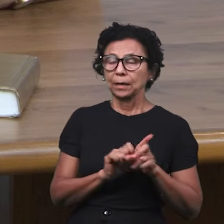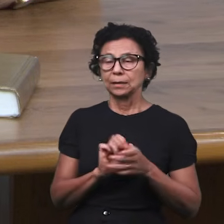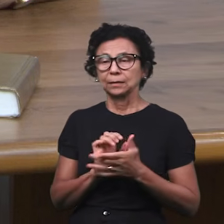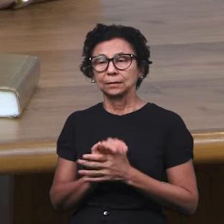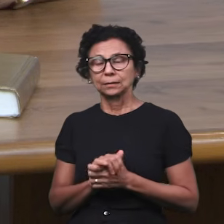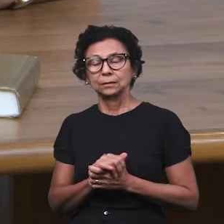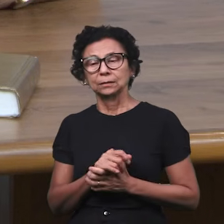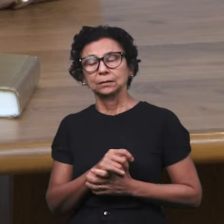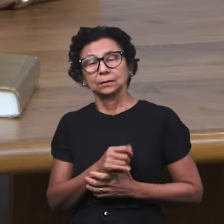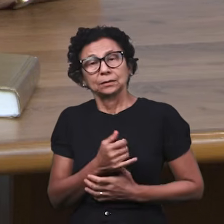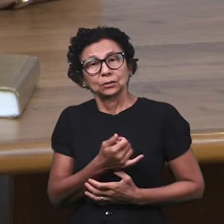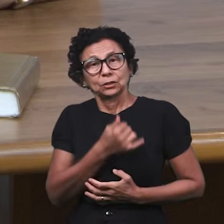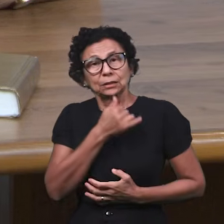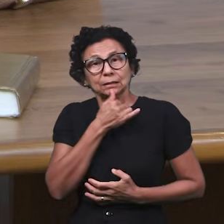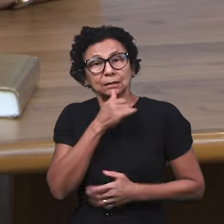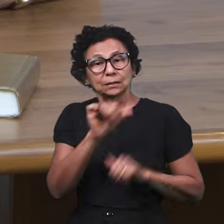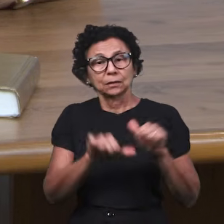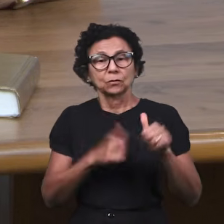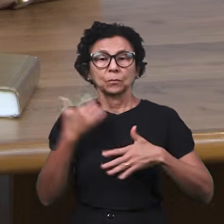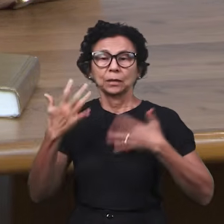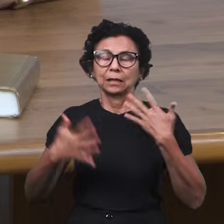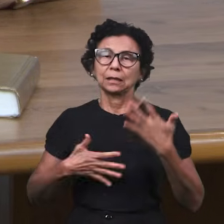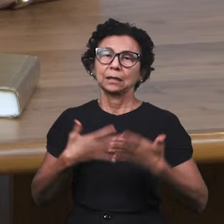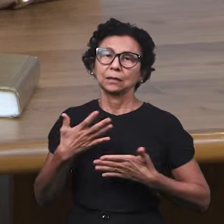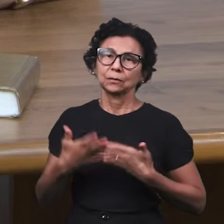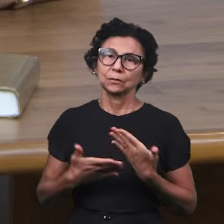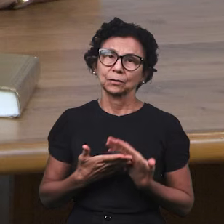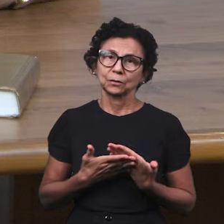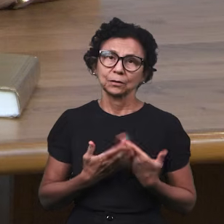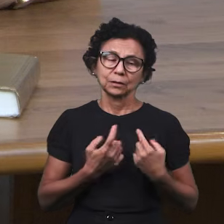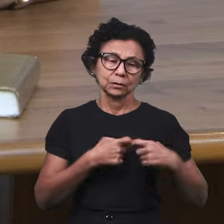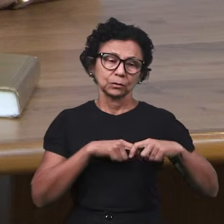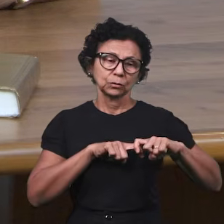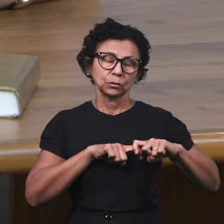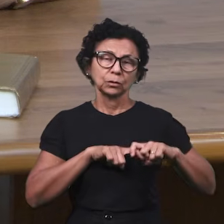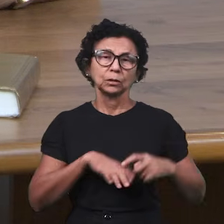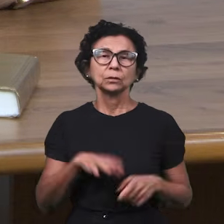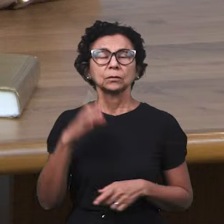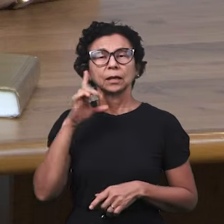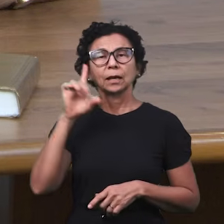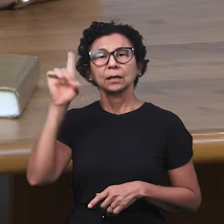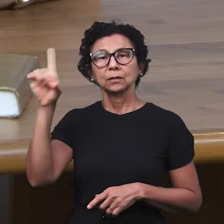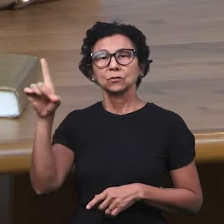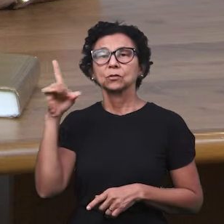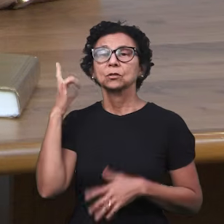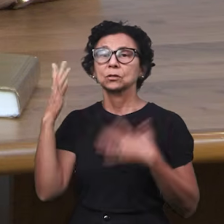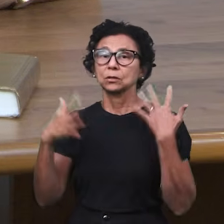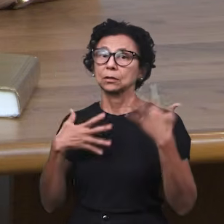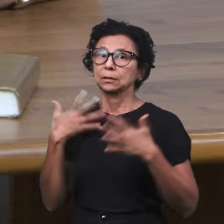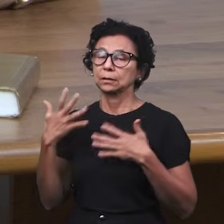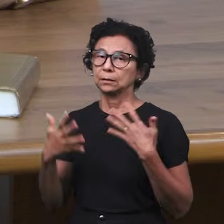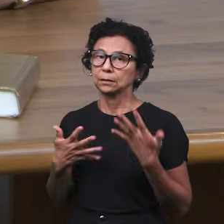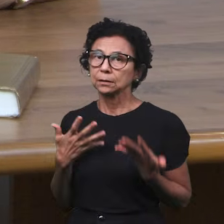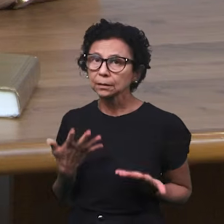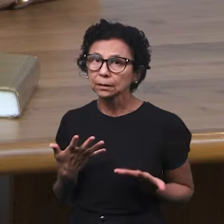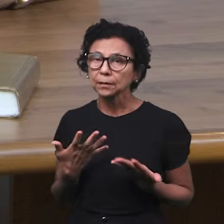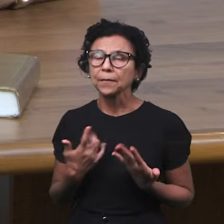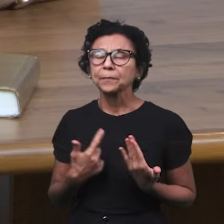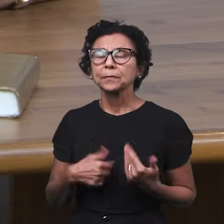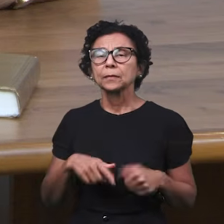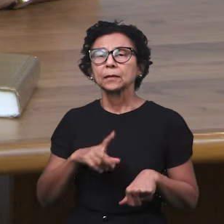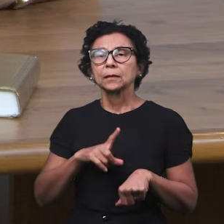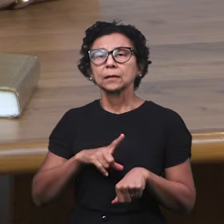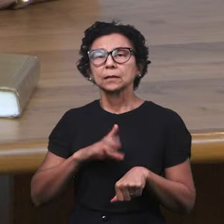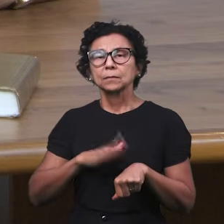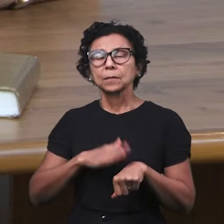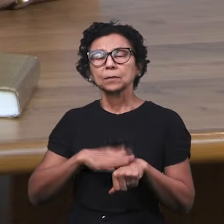tristeza em alegria, e de luto em dia de folguedo, para que os fizessem dias de banquete